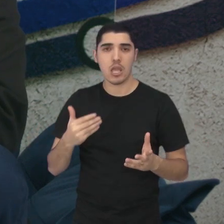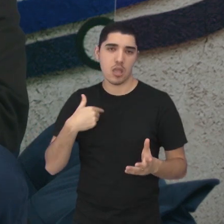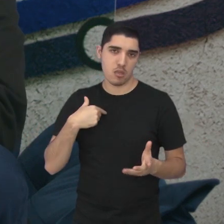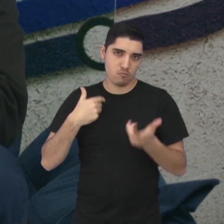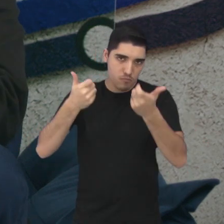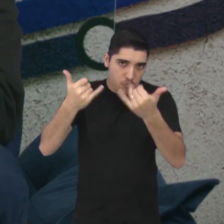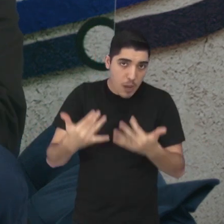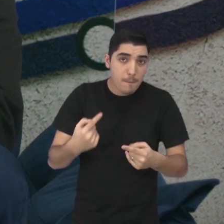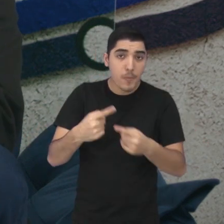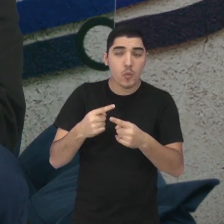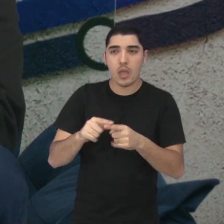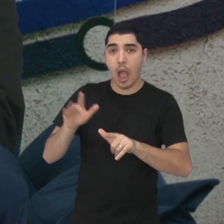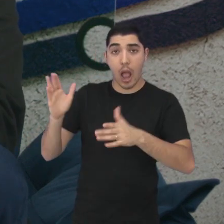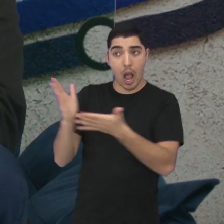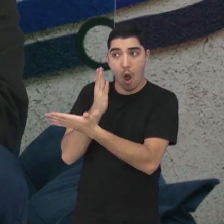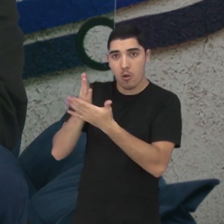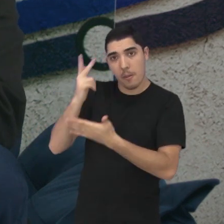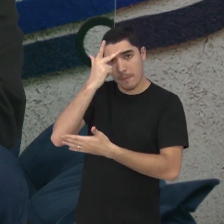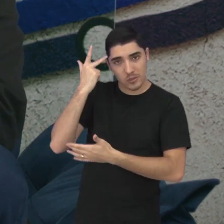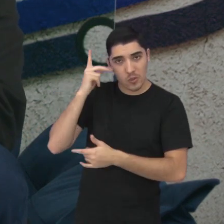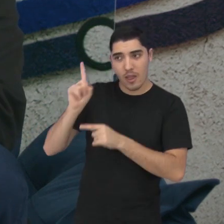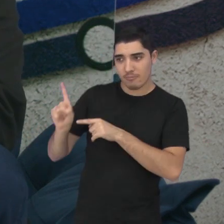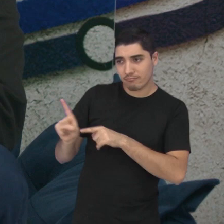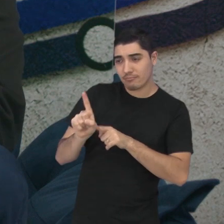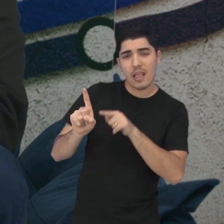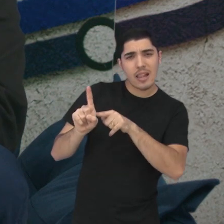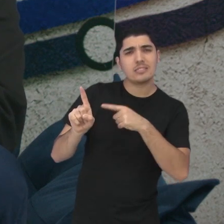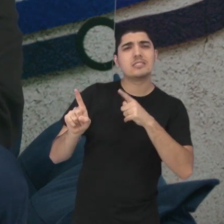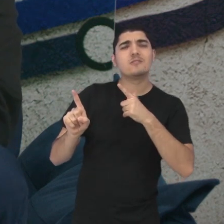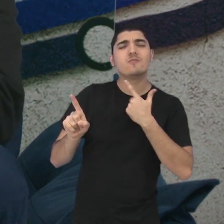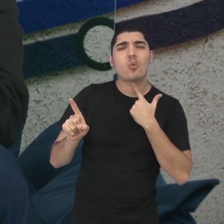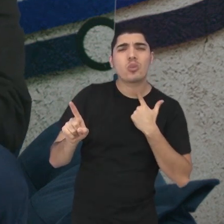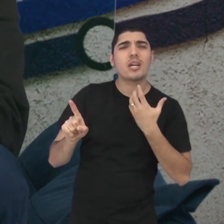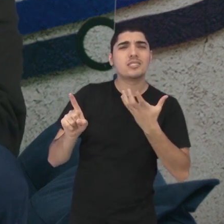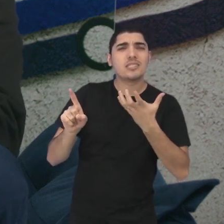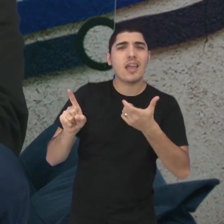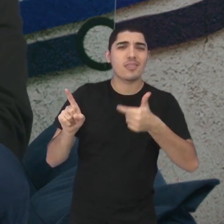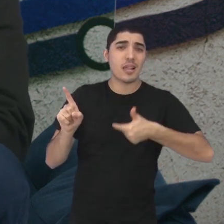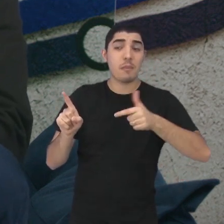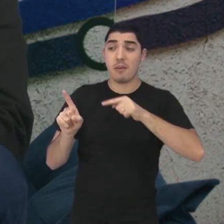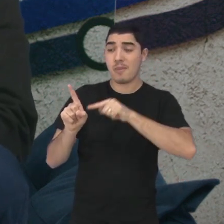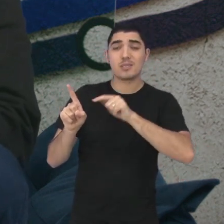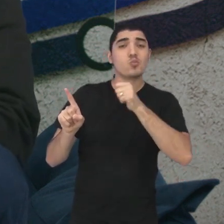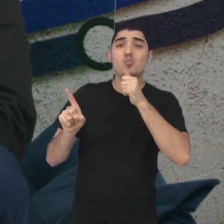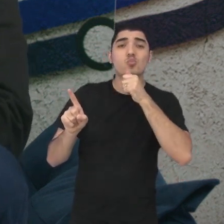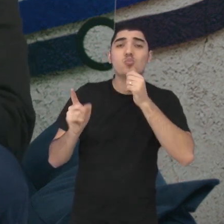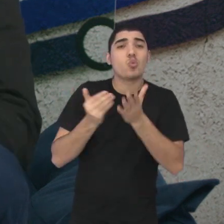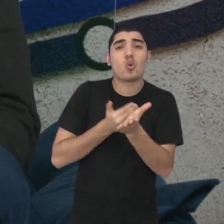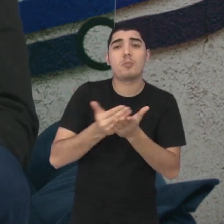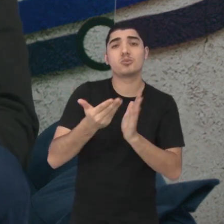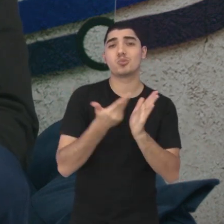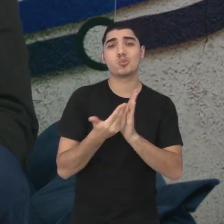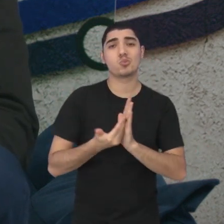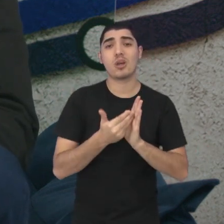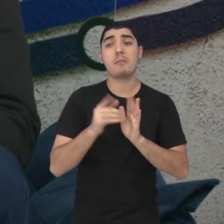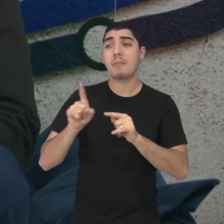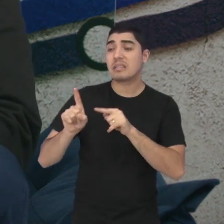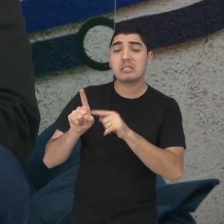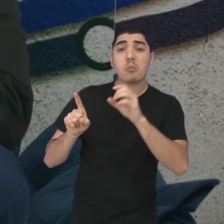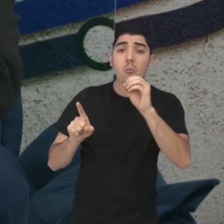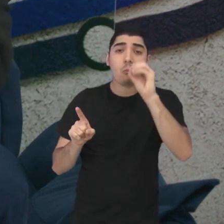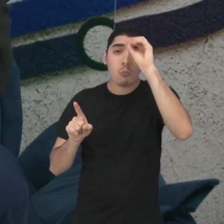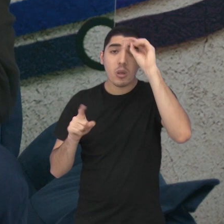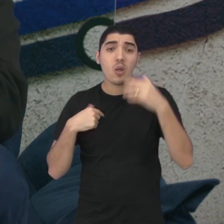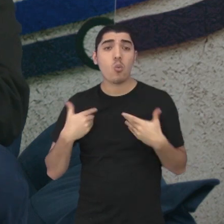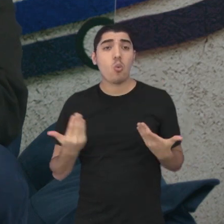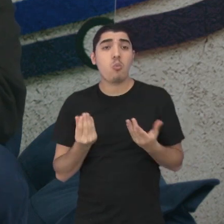muita gente que gostaria de trabalhar com isso um dia, nem começou a estudar ainda, mas não sabe o que pode fazer.